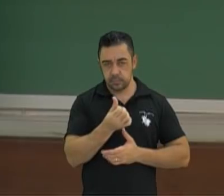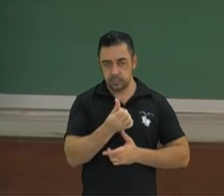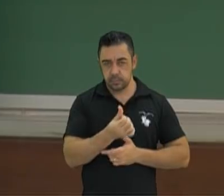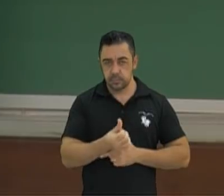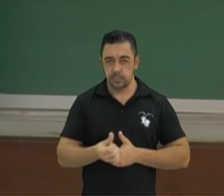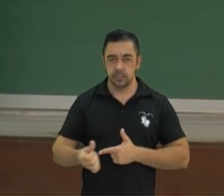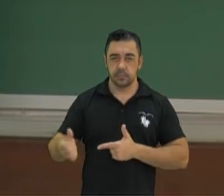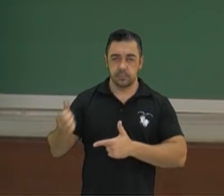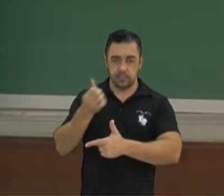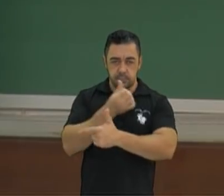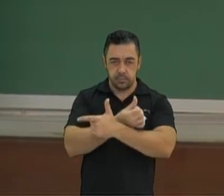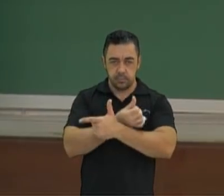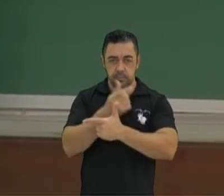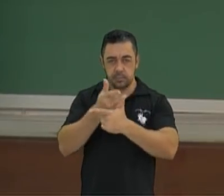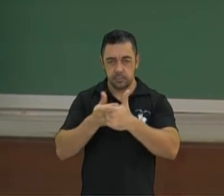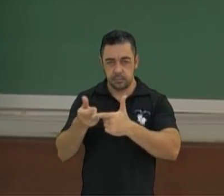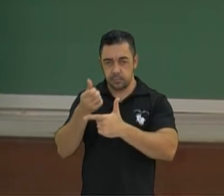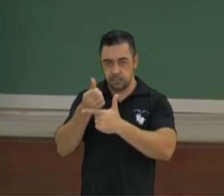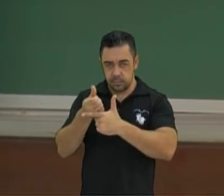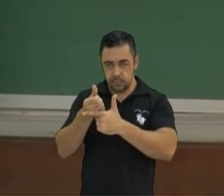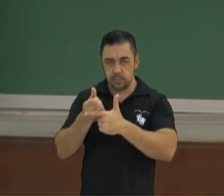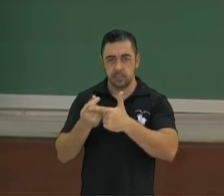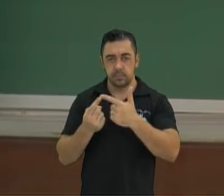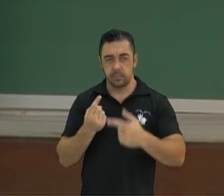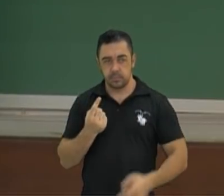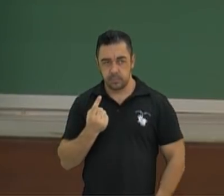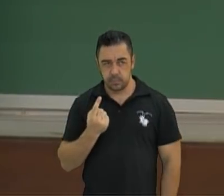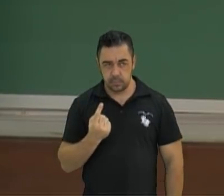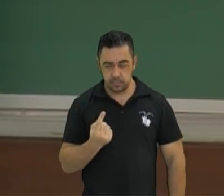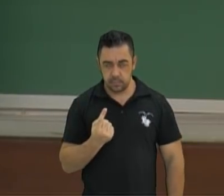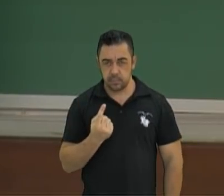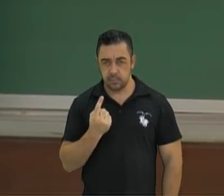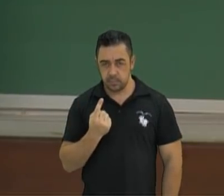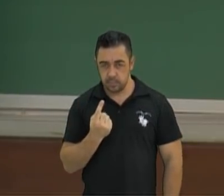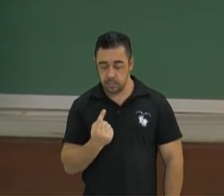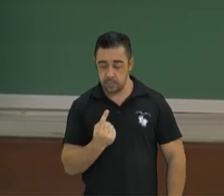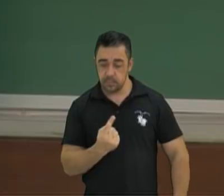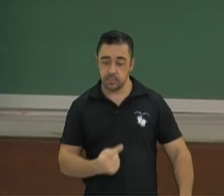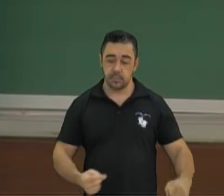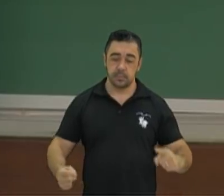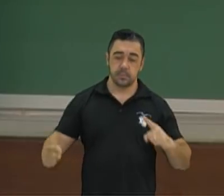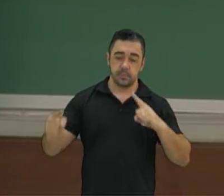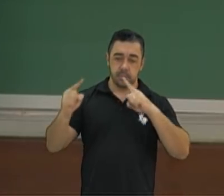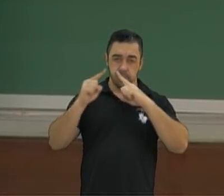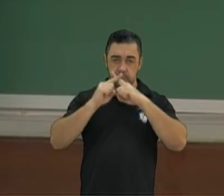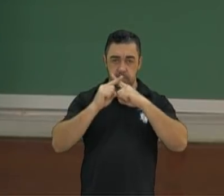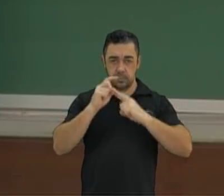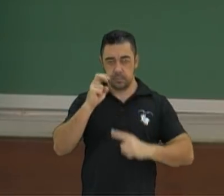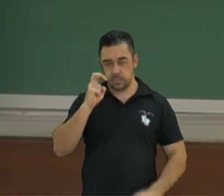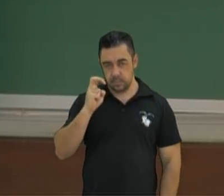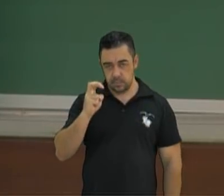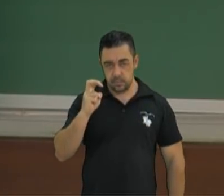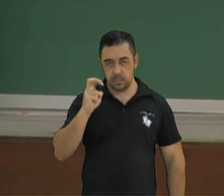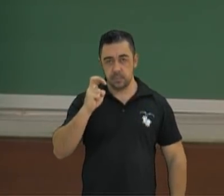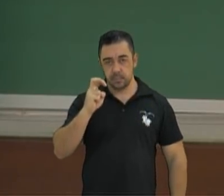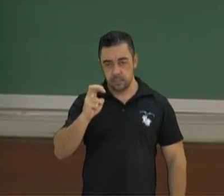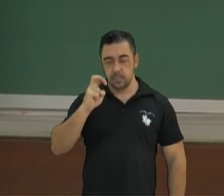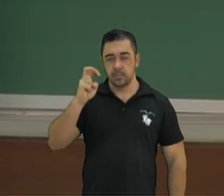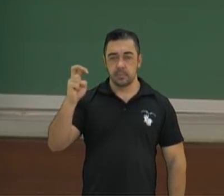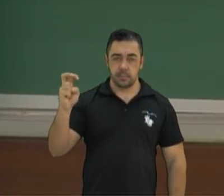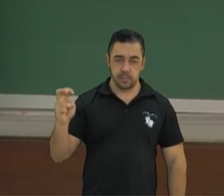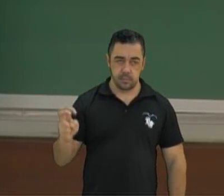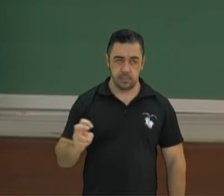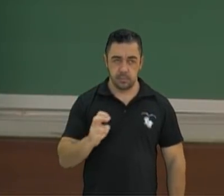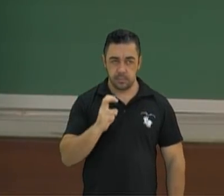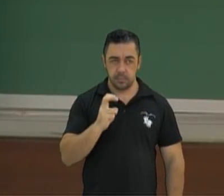denominador comum e faço o mesmo procedimento com essa outra fração aqui. 6 dividido